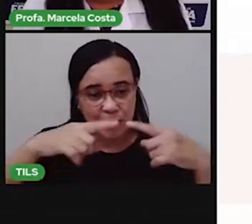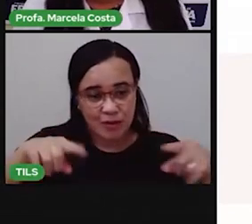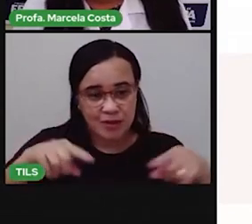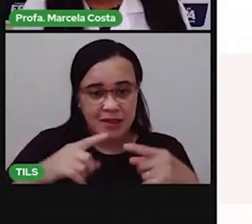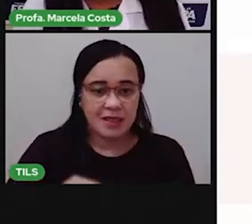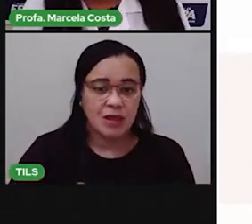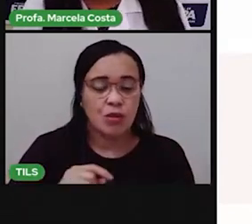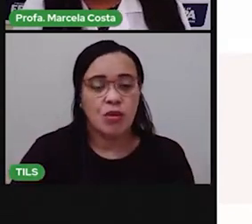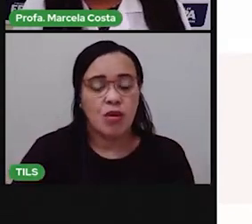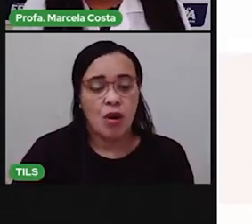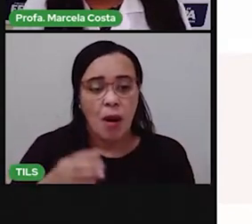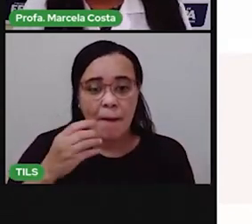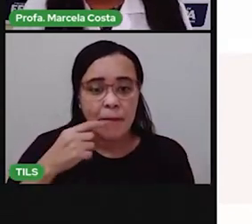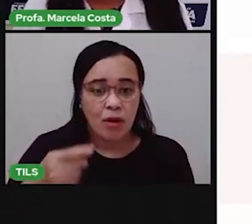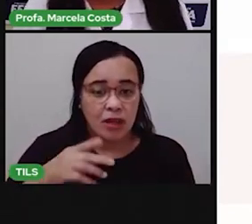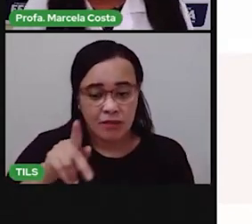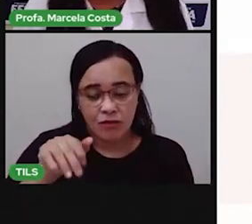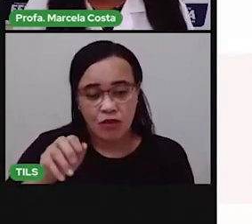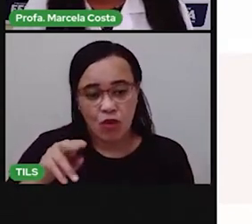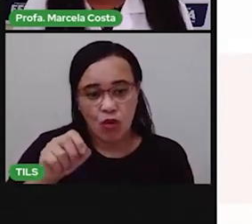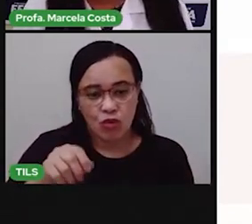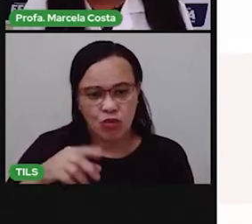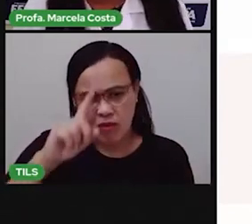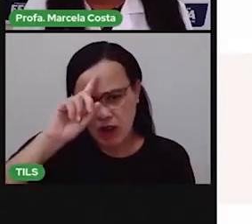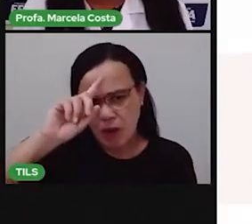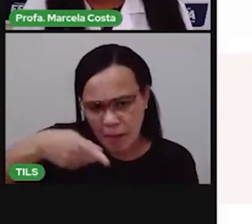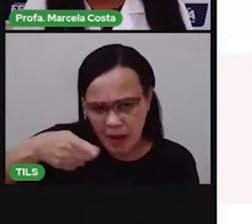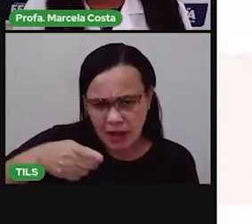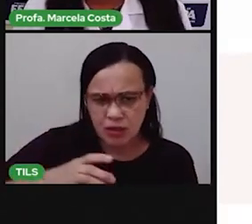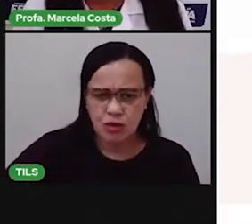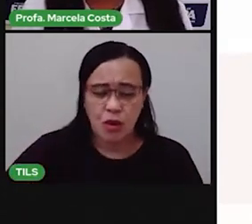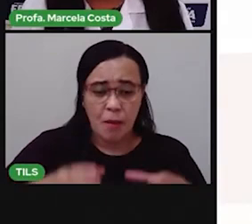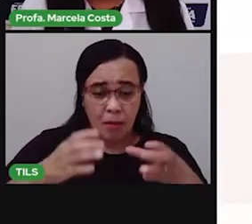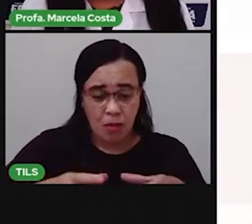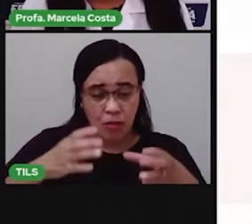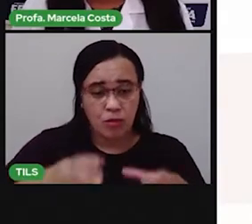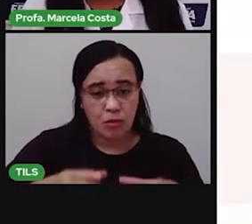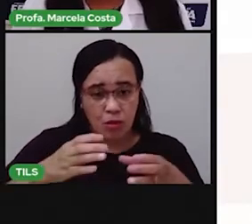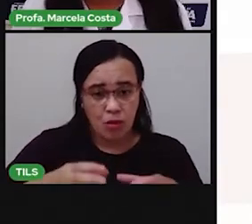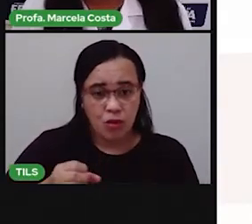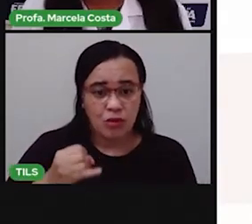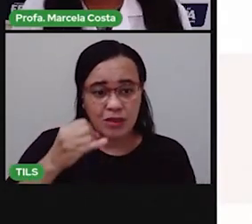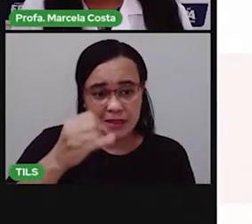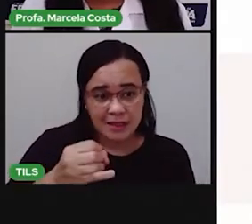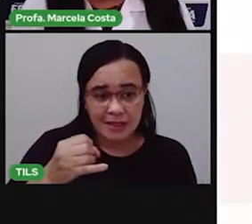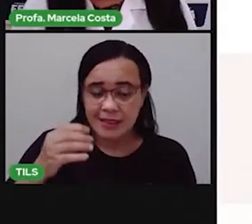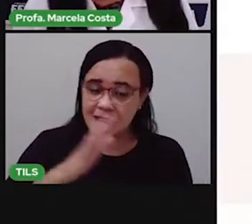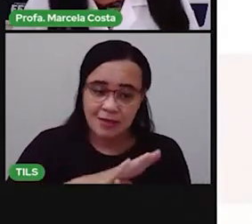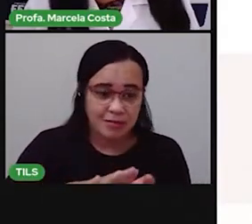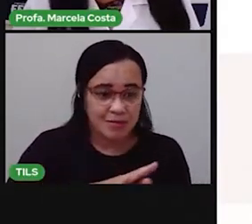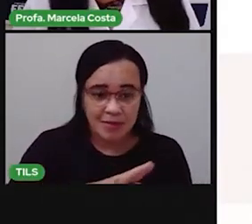forno, forno, tira um bolo, bolo, faz o que mando, faço, se não fizer, vai prendar.